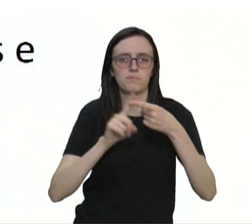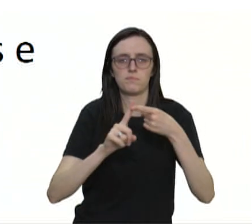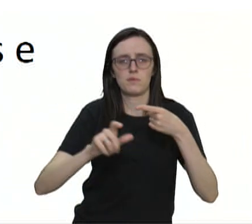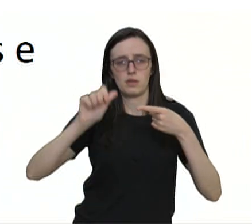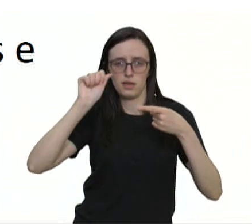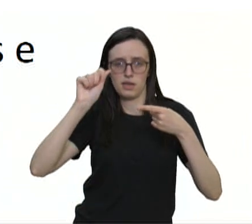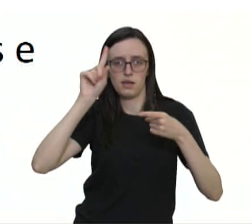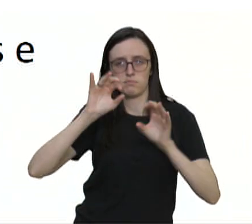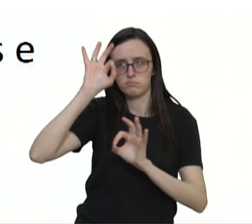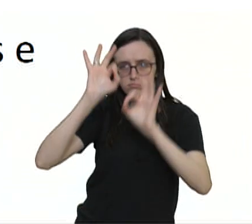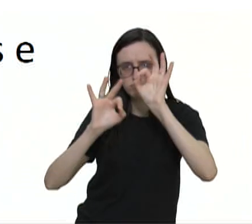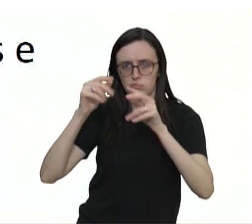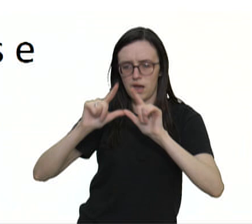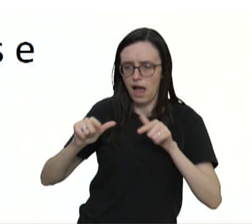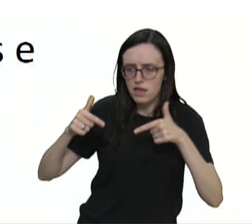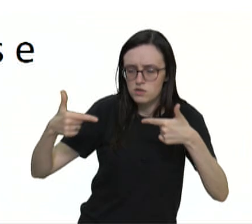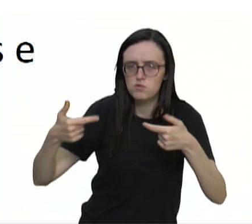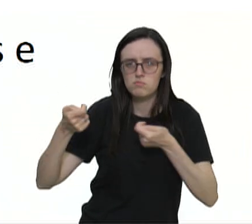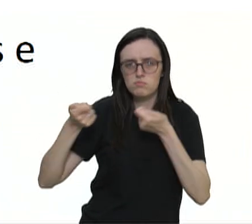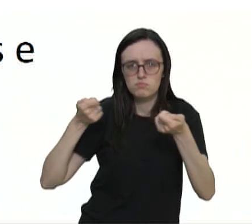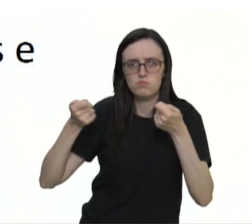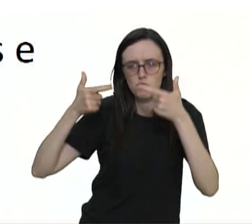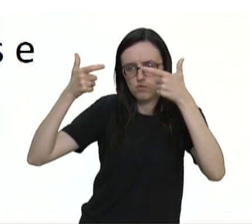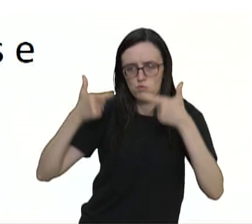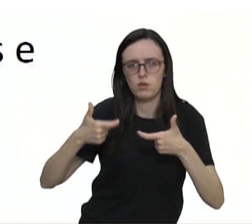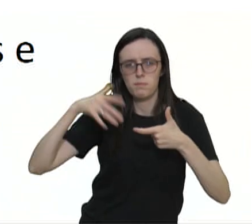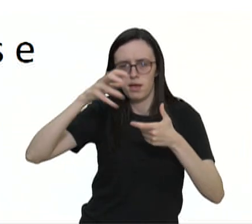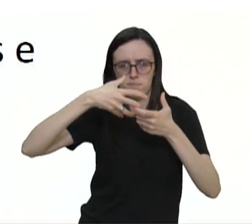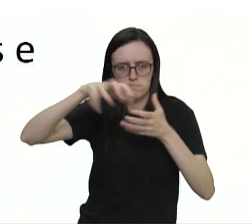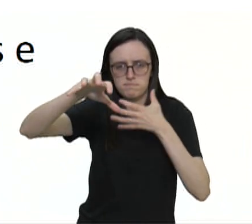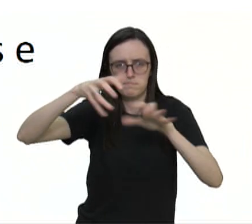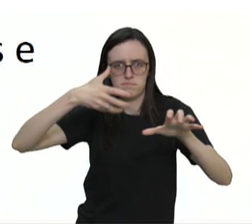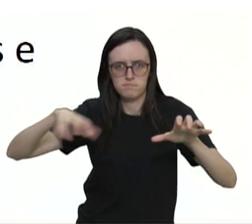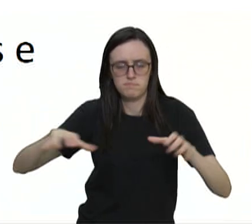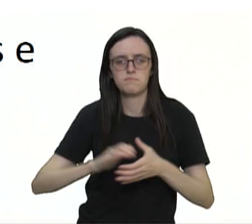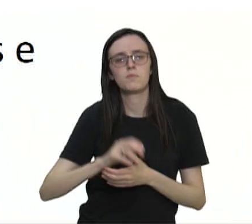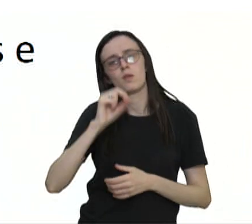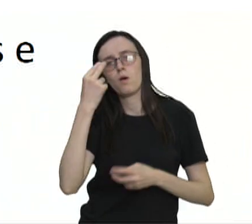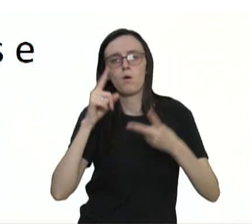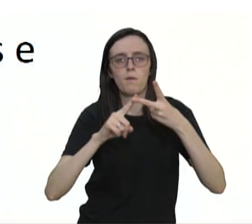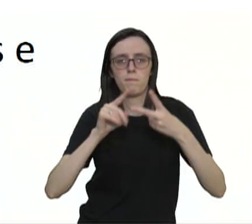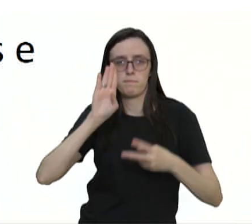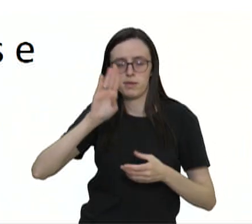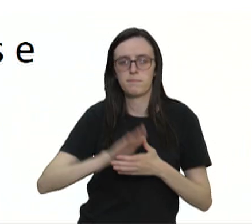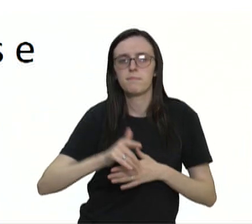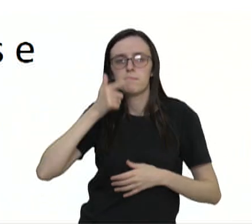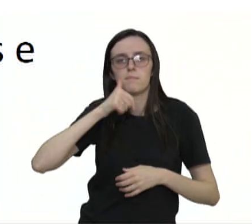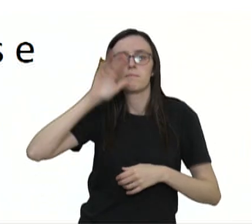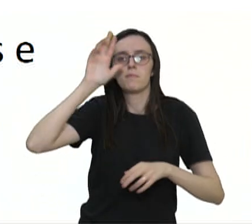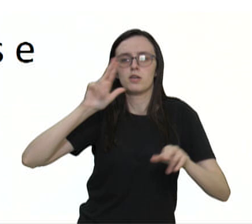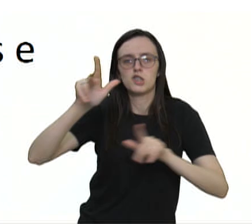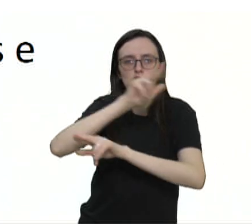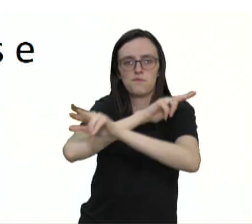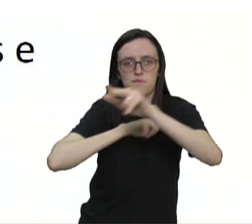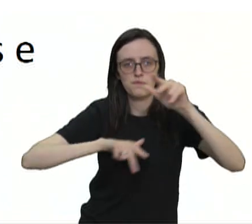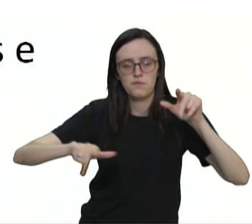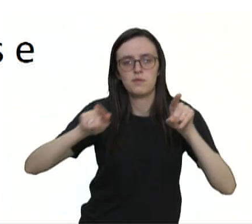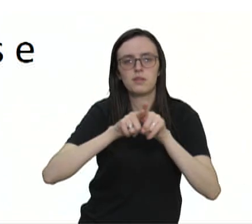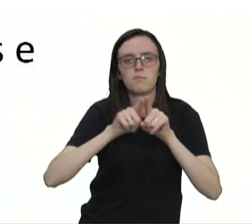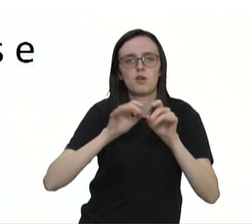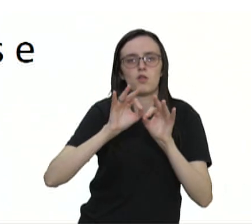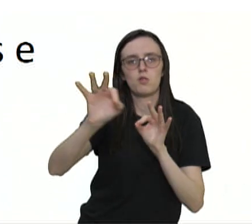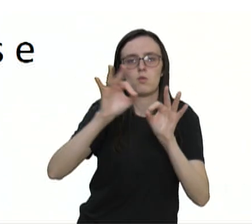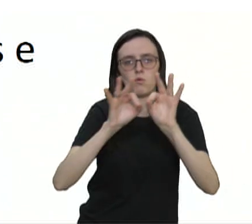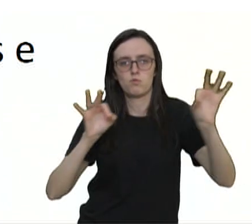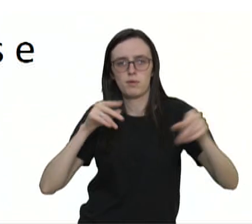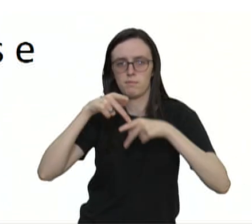o planejamento de ações para a gestão de uma administração descentralizada. Ou letra B, para aumentar as diferenças regionais e o